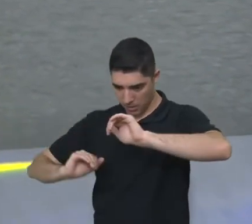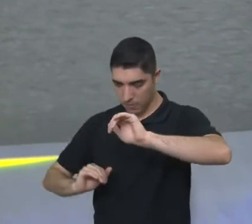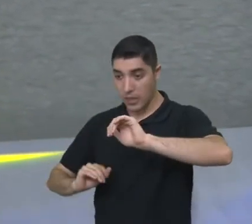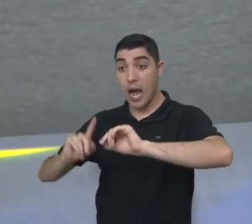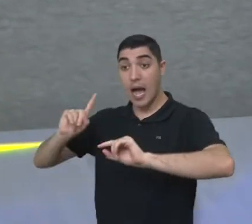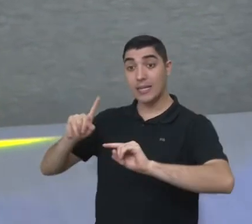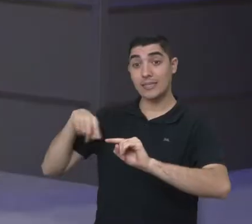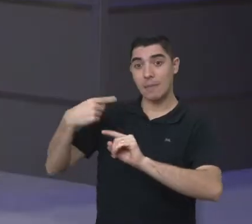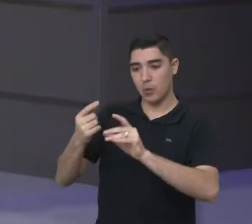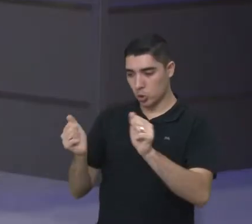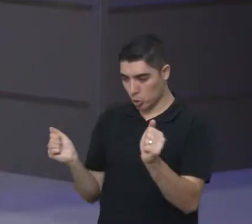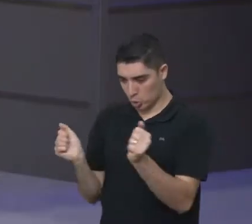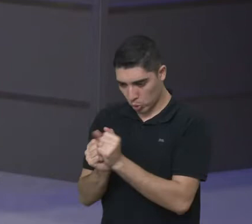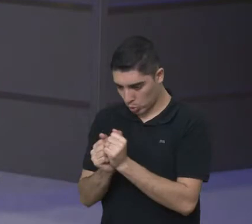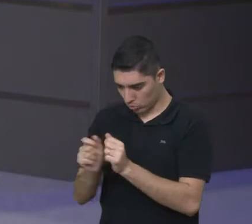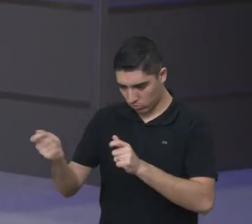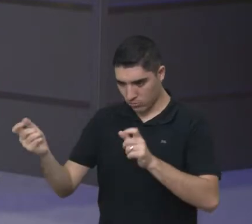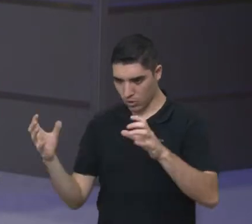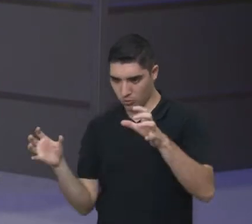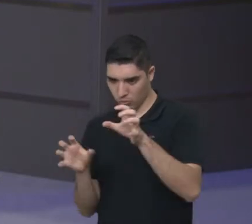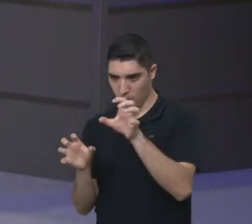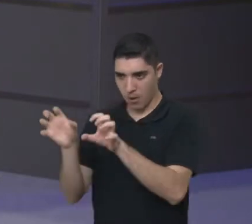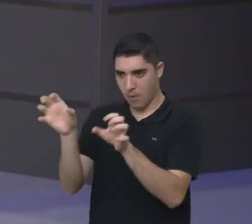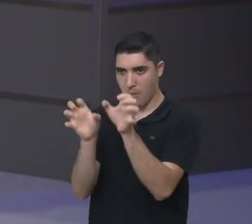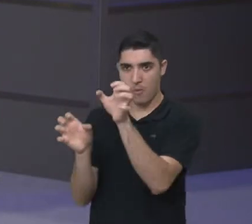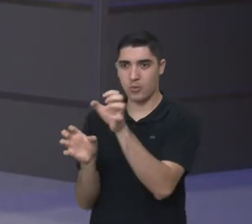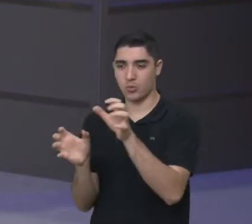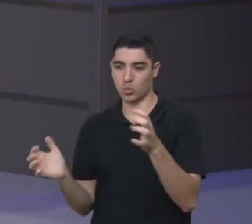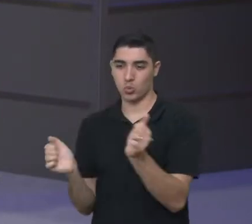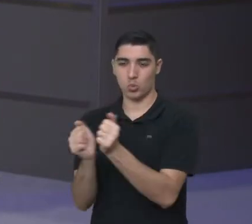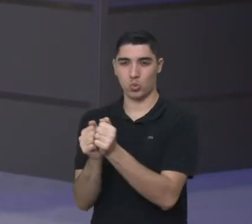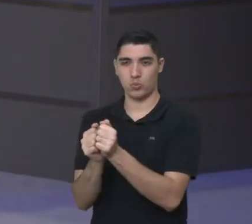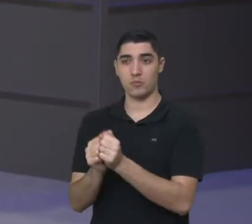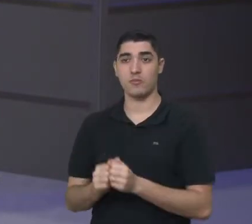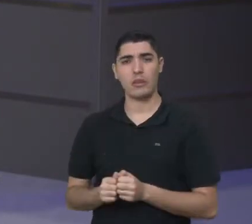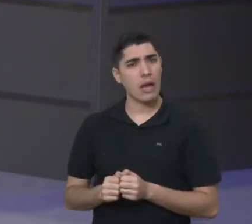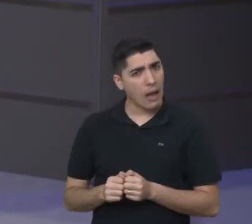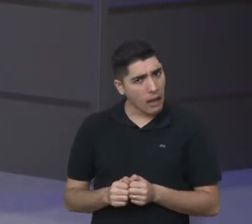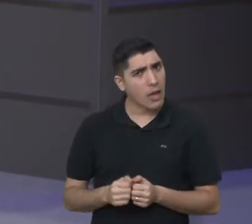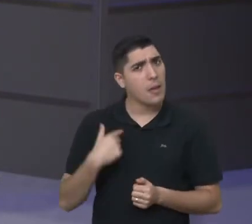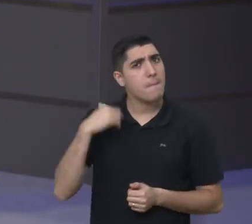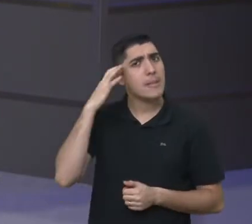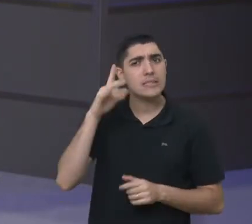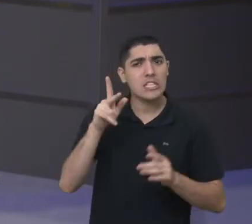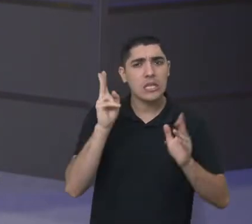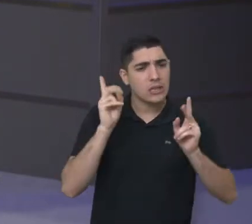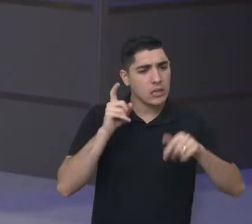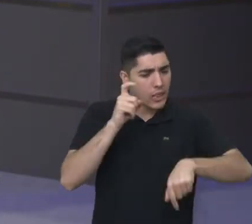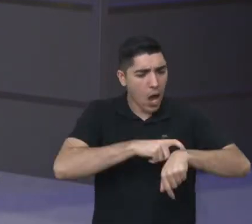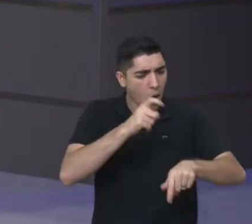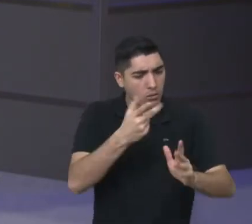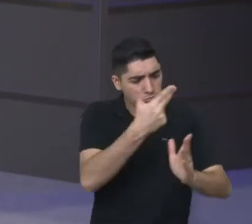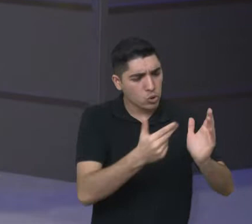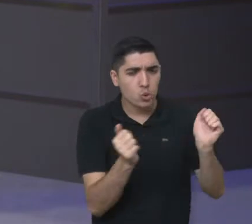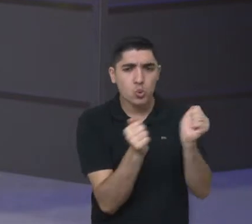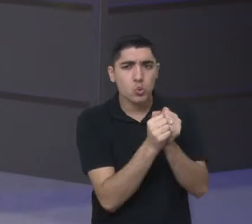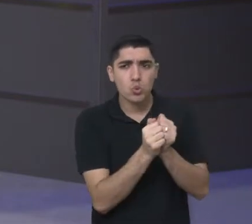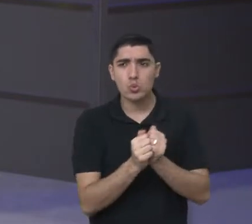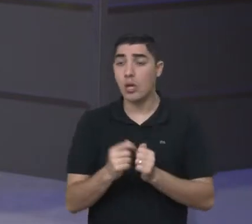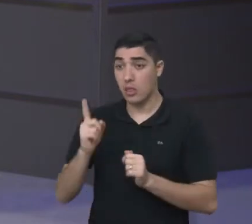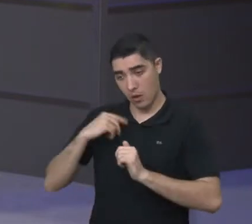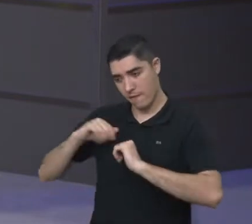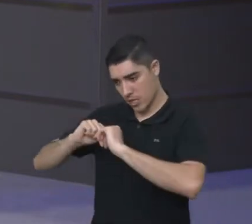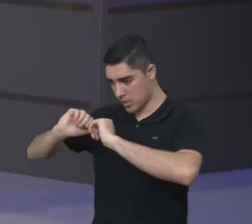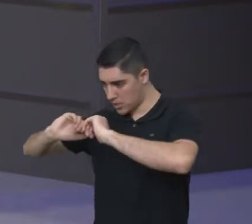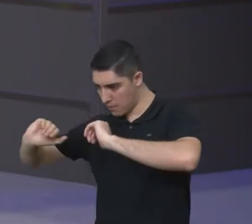tudo, junto tudo no computador. Eu achei que você desenhasse tudo junto numa... Não, eu desenho tudo separado. Aí as cores eu vou testando uma por uma Só também. pra me